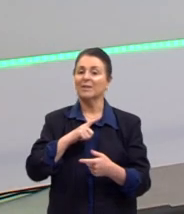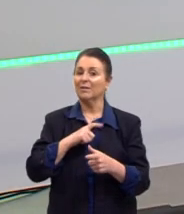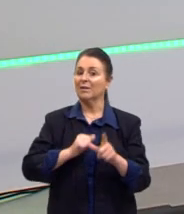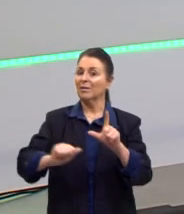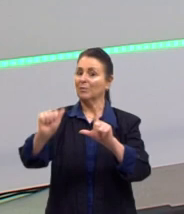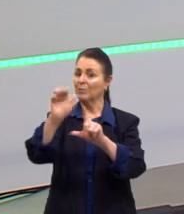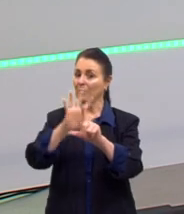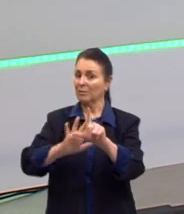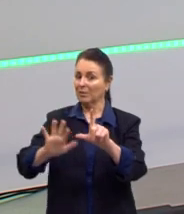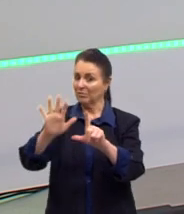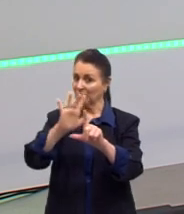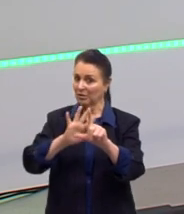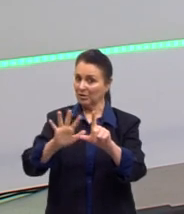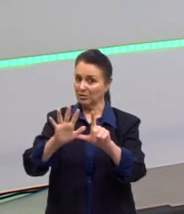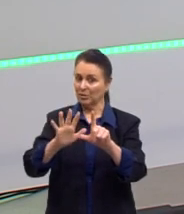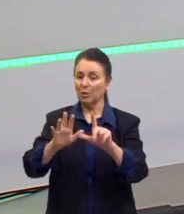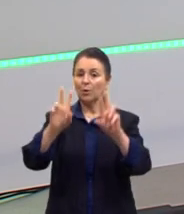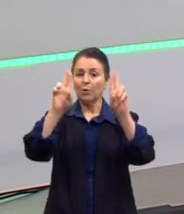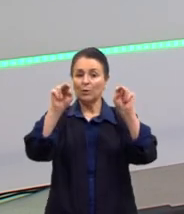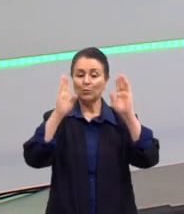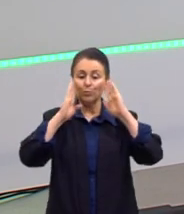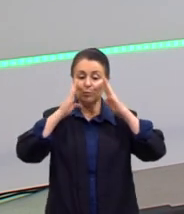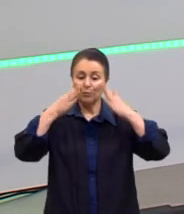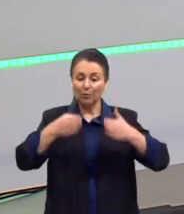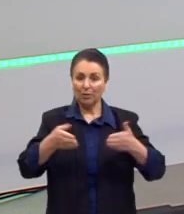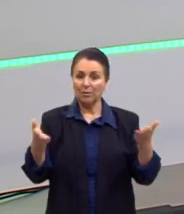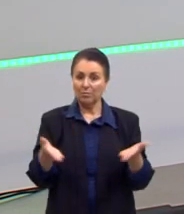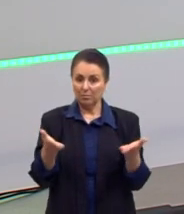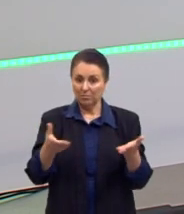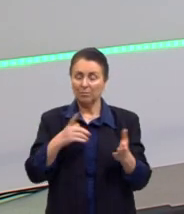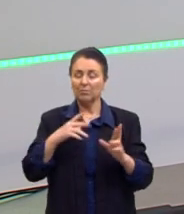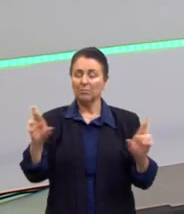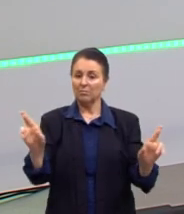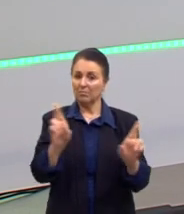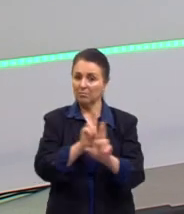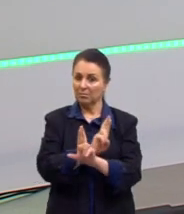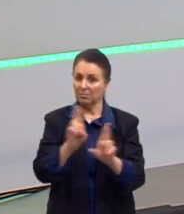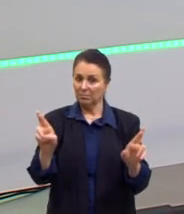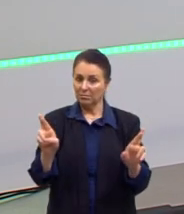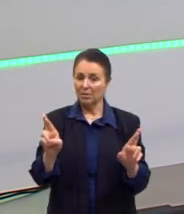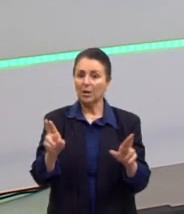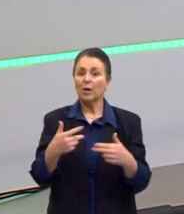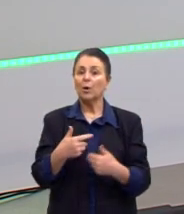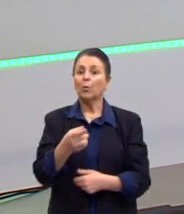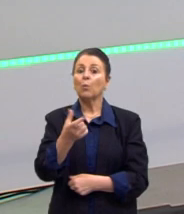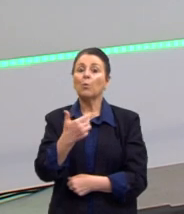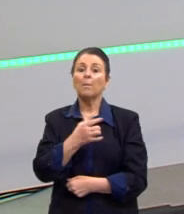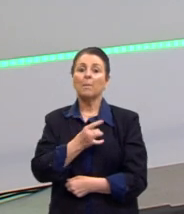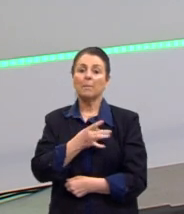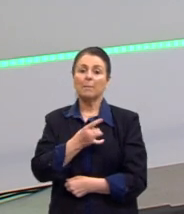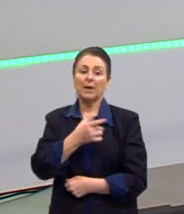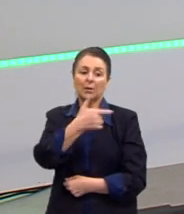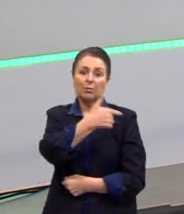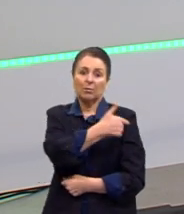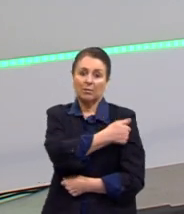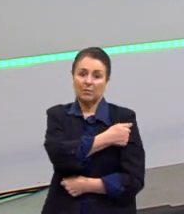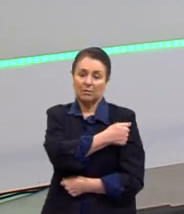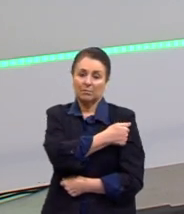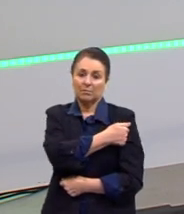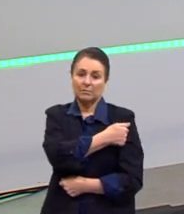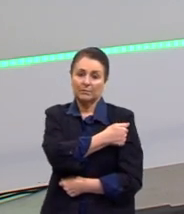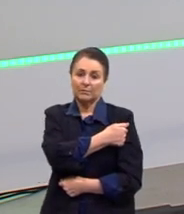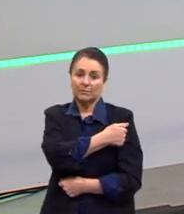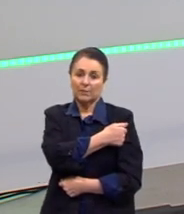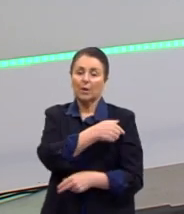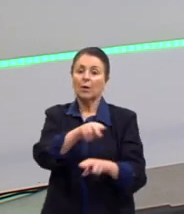charge porque é um assunto focado numa época que tem relação aí com medo da vacinação né Por causa